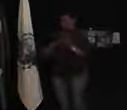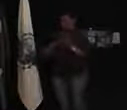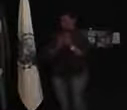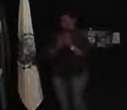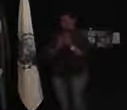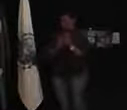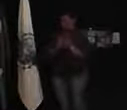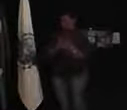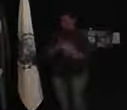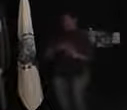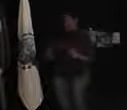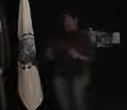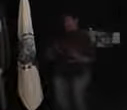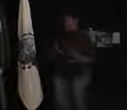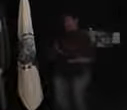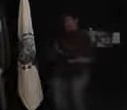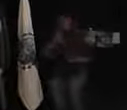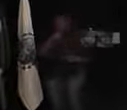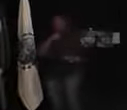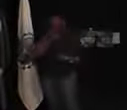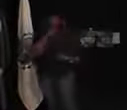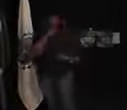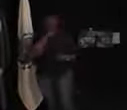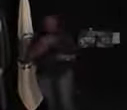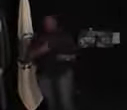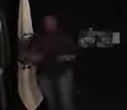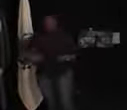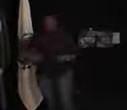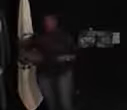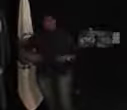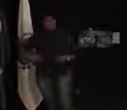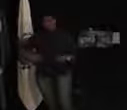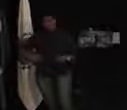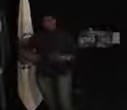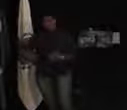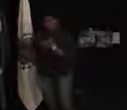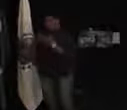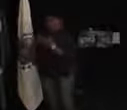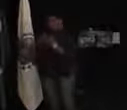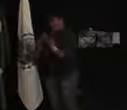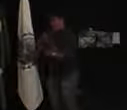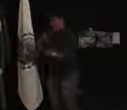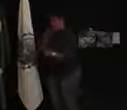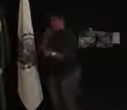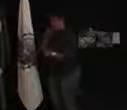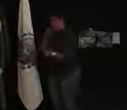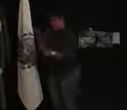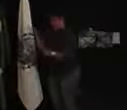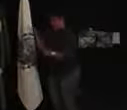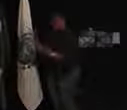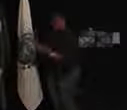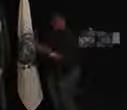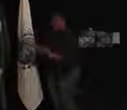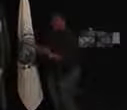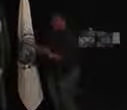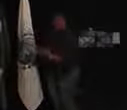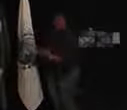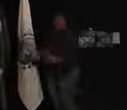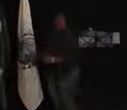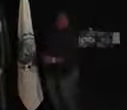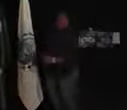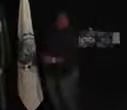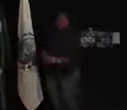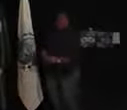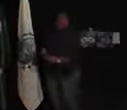filhinho chega e fala assim: mãe, eu tô com fome, mas pede pro seu pai, o papai não quer dar, mas eu pedi para você aquelas coisas que a gente sabe, domésticas